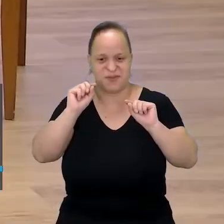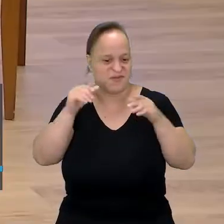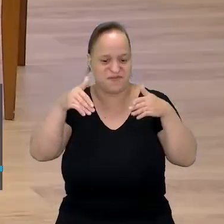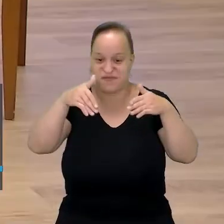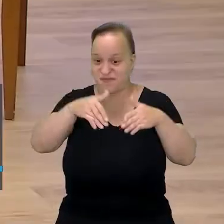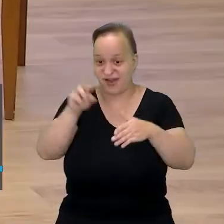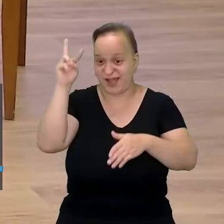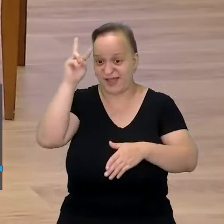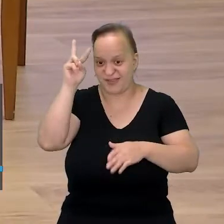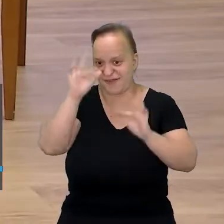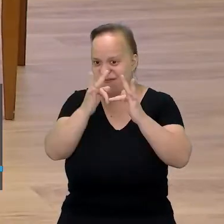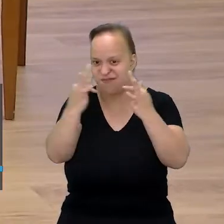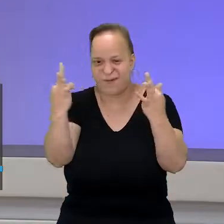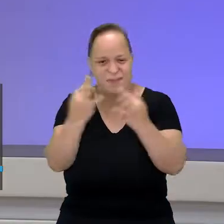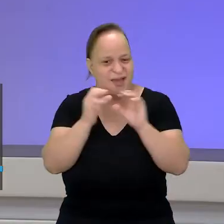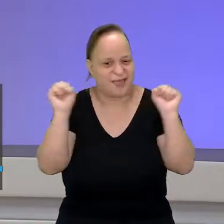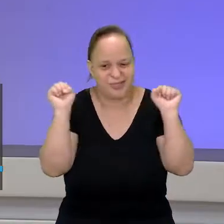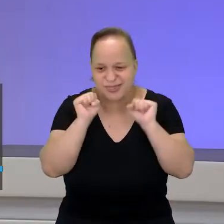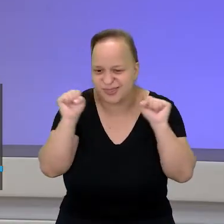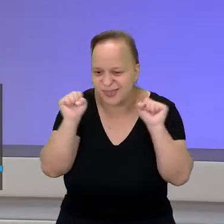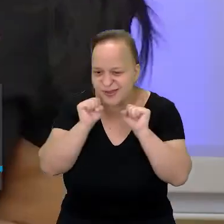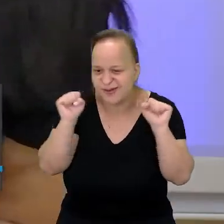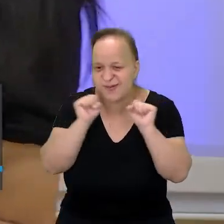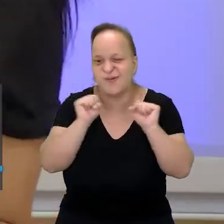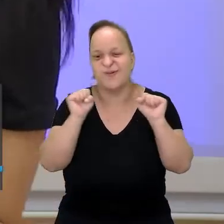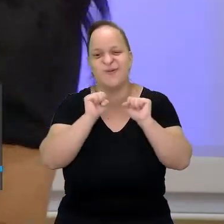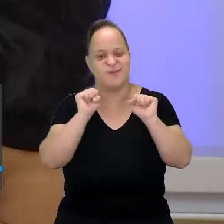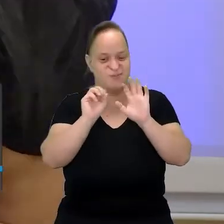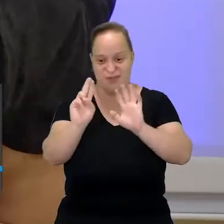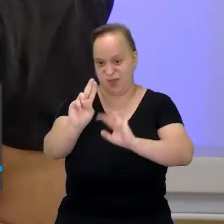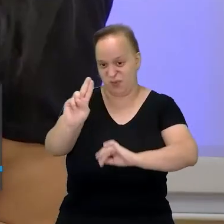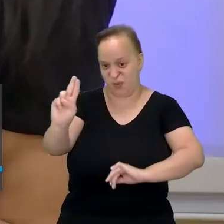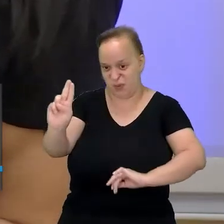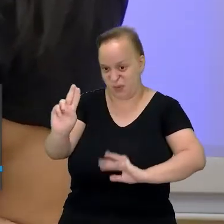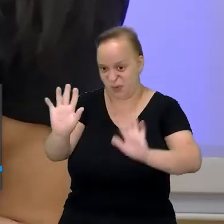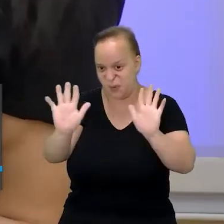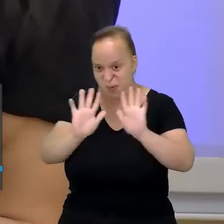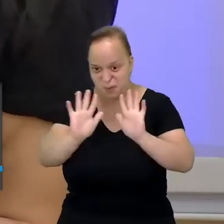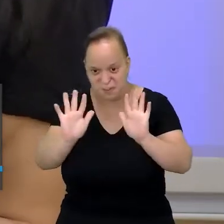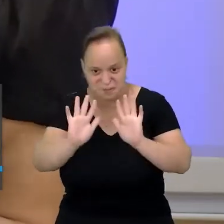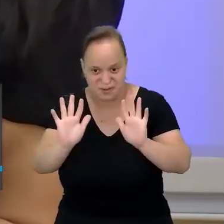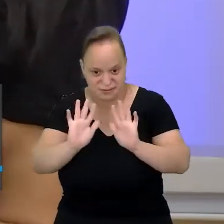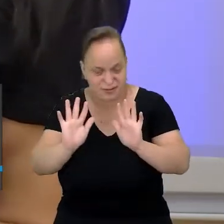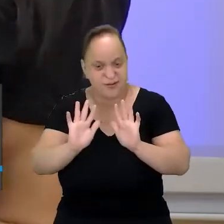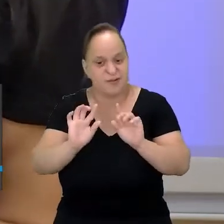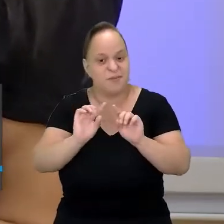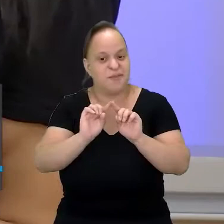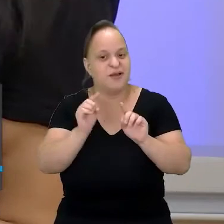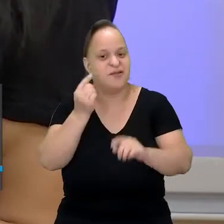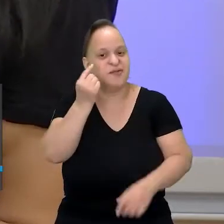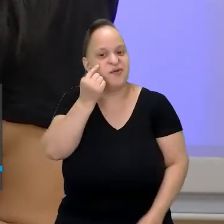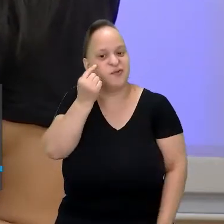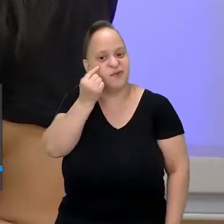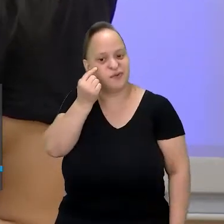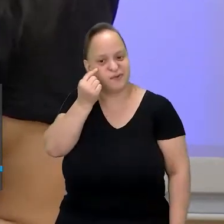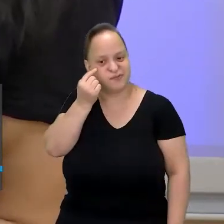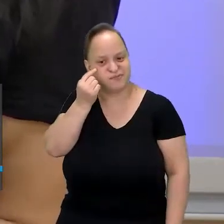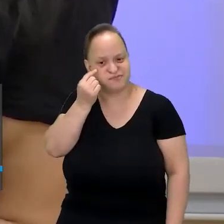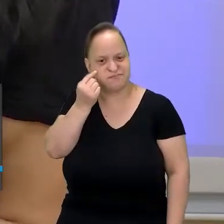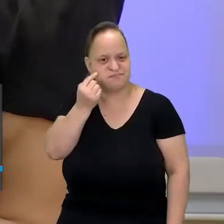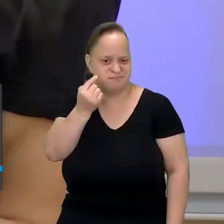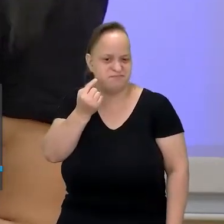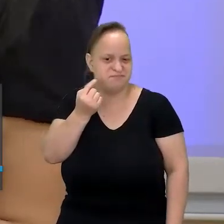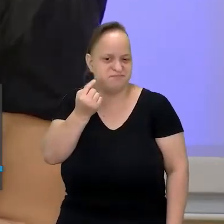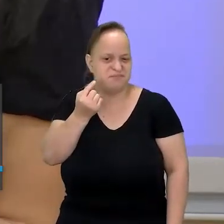família! Adoro! Vamos lá, não vamos citar nomes, né, meninas? Não queremos processo. Mas tinha um... mano,